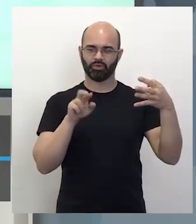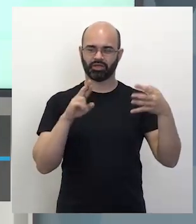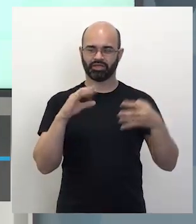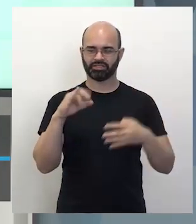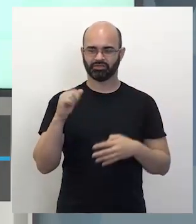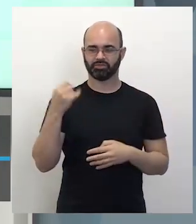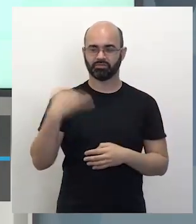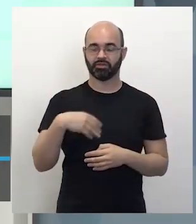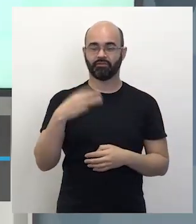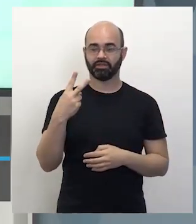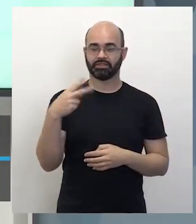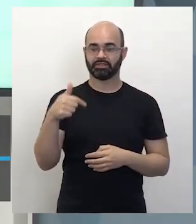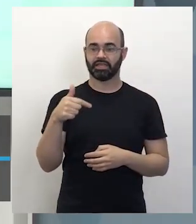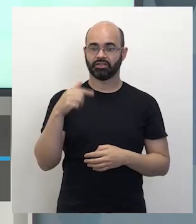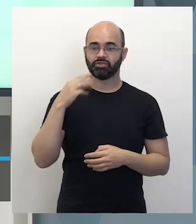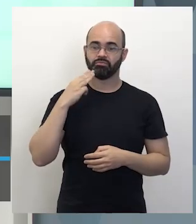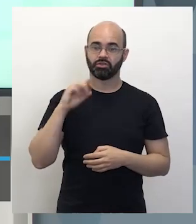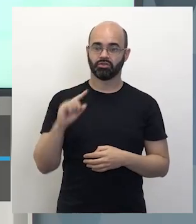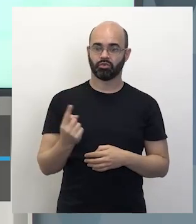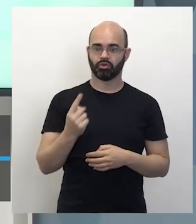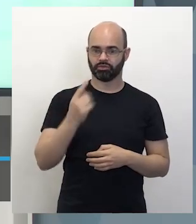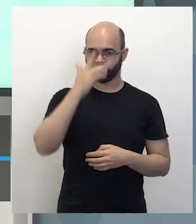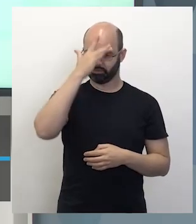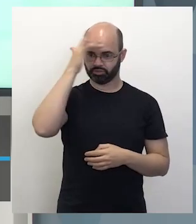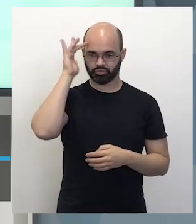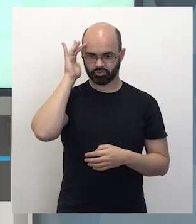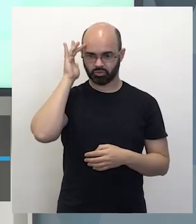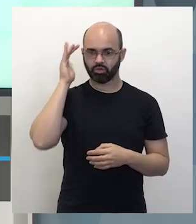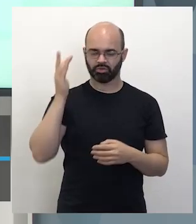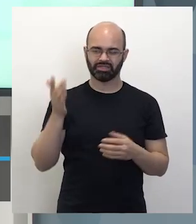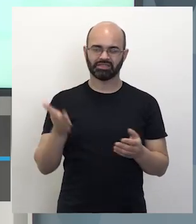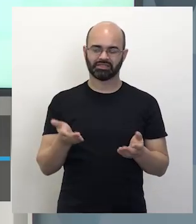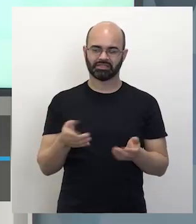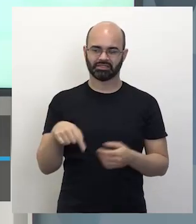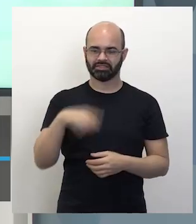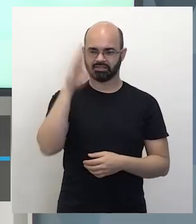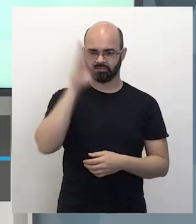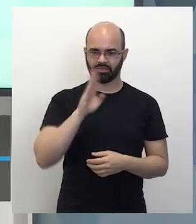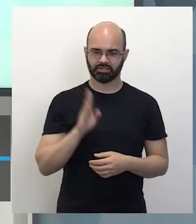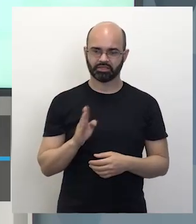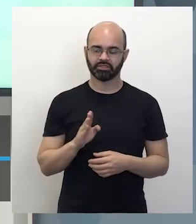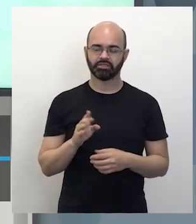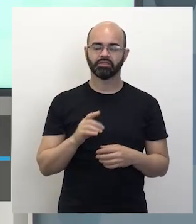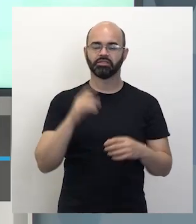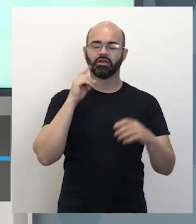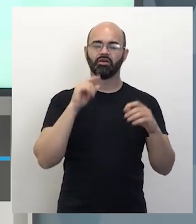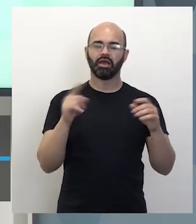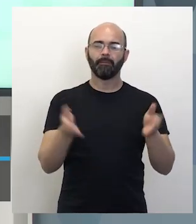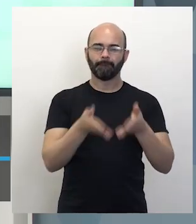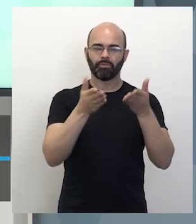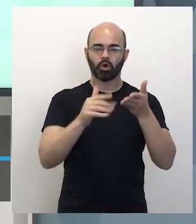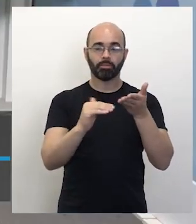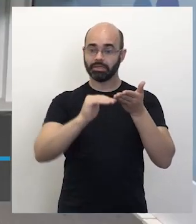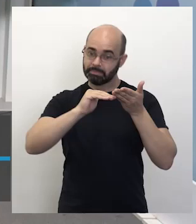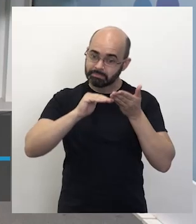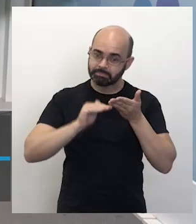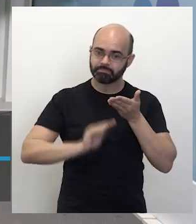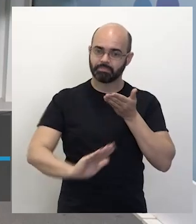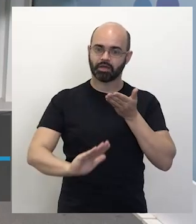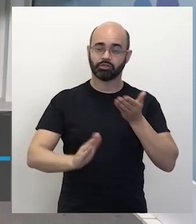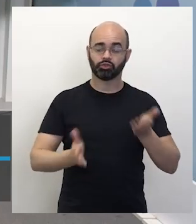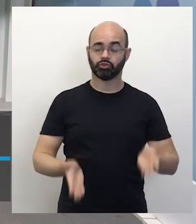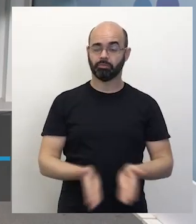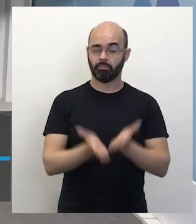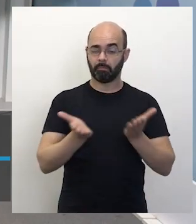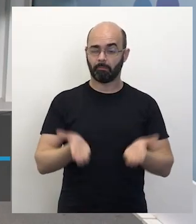de brasileiros estão vivendo abaixo da linha de pobreza. É um número muito grande. Exatamente. A linha da pobreza é